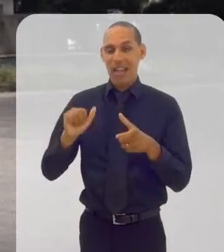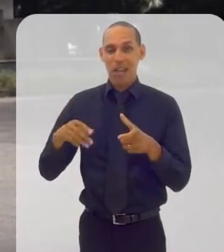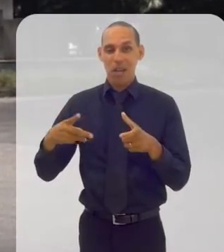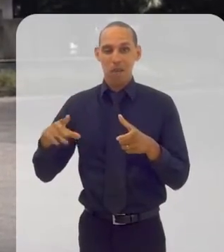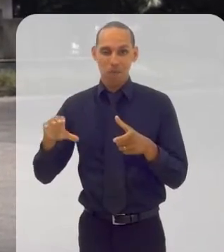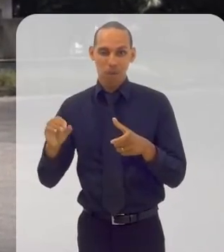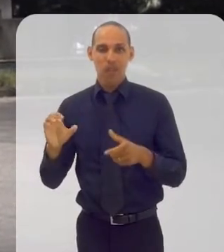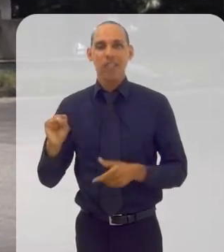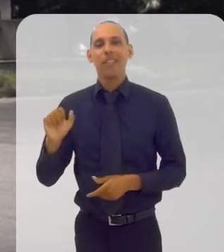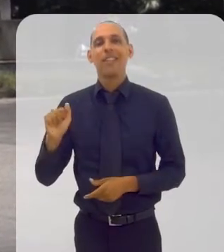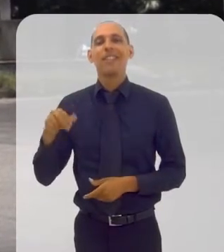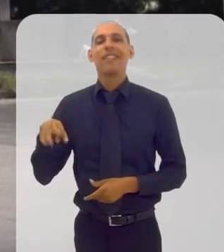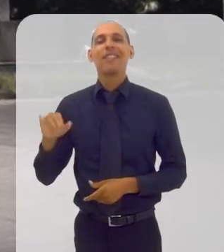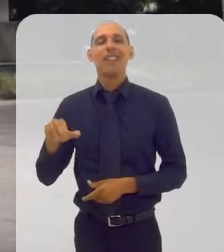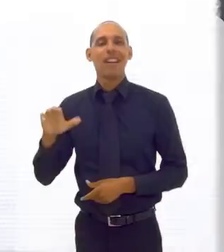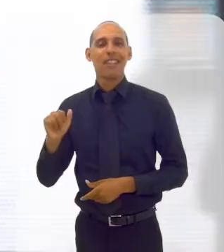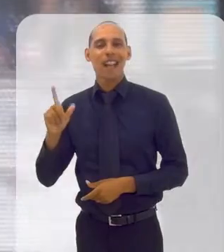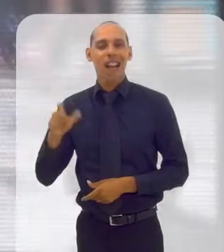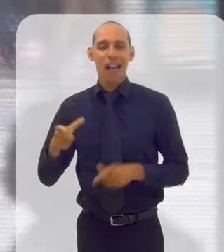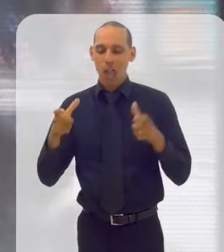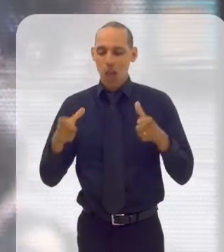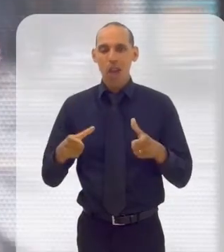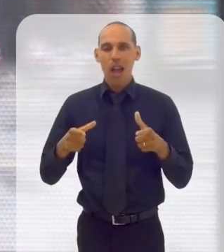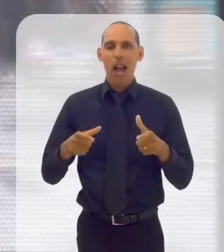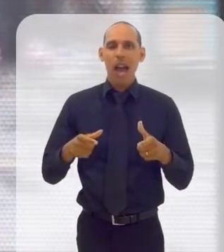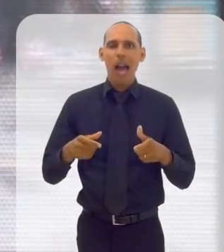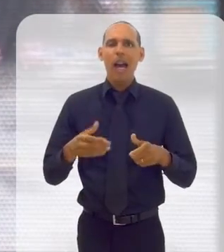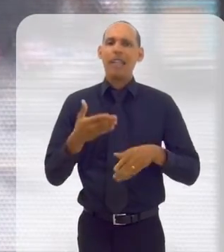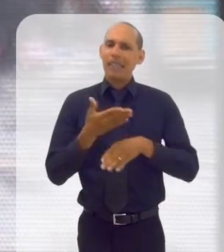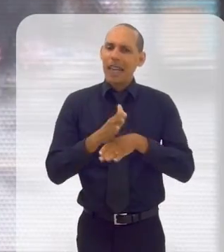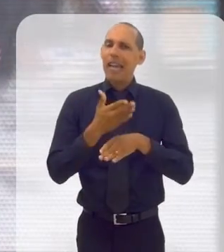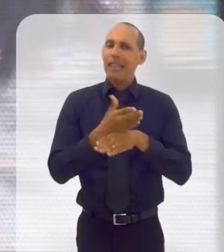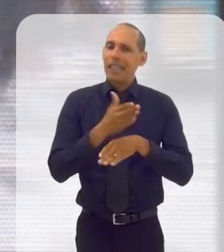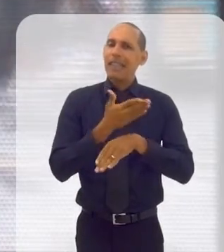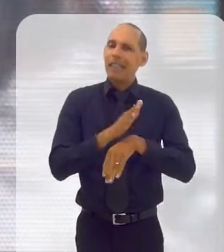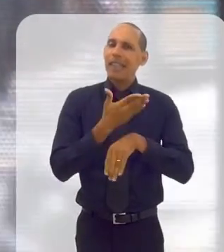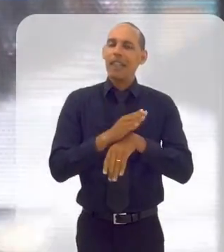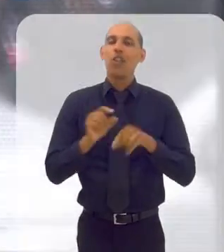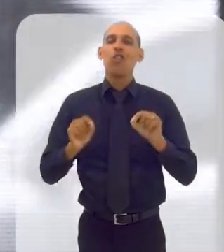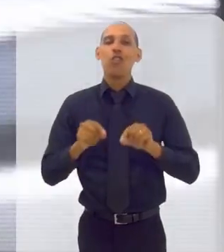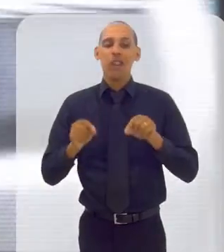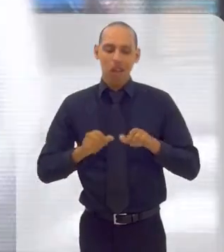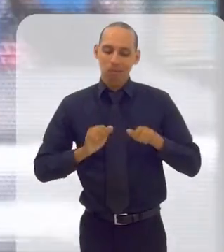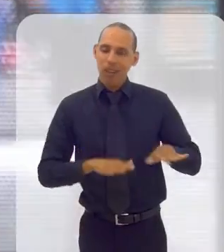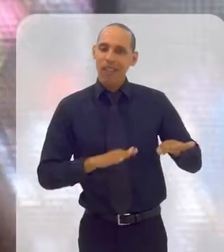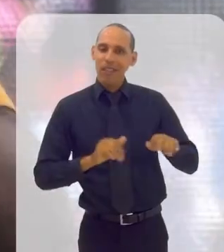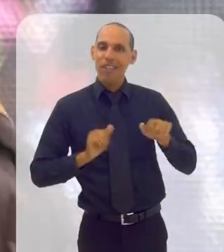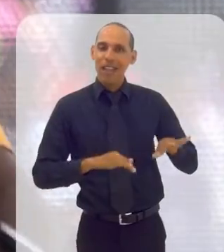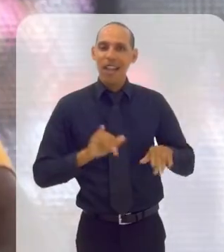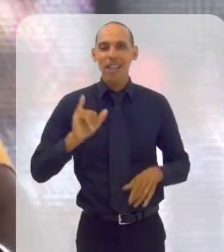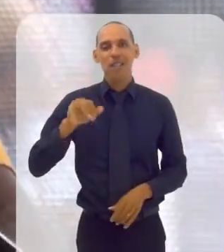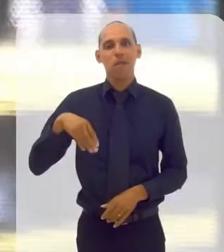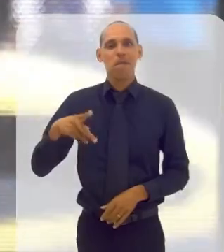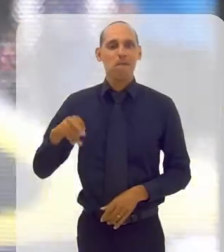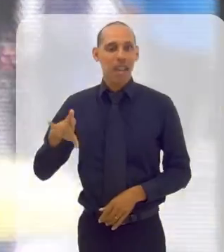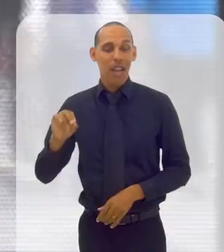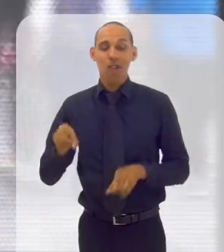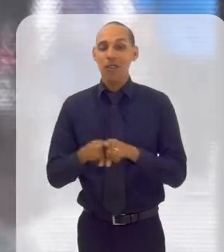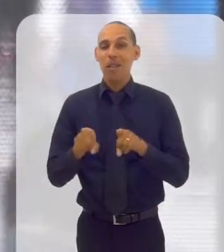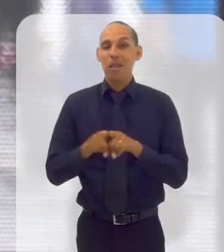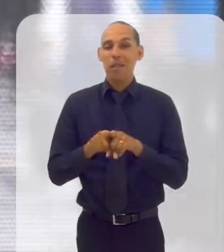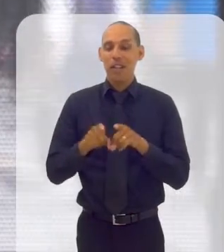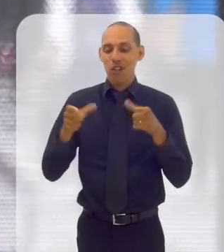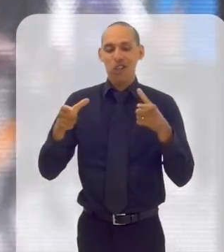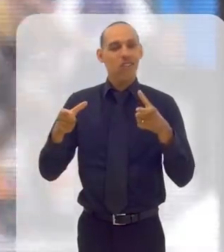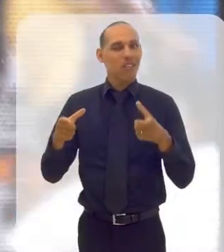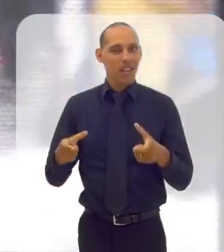o Campo de Santana vai ser, durante muito tempo, palco de manobras e treinamentos das Forças Armadas do Império, e também